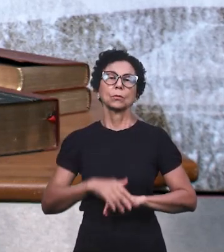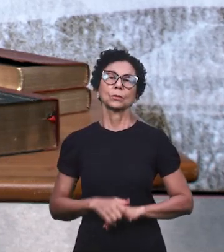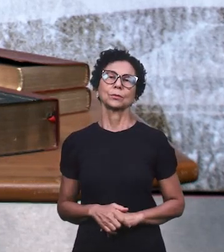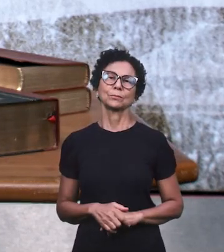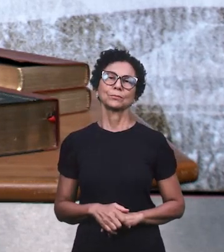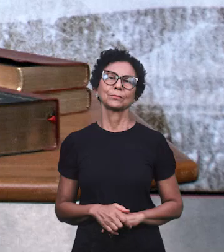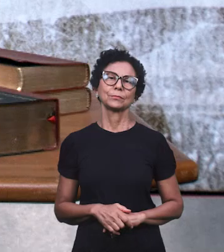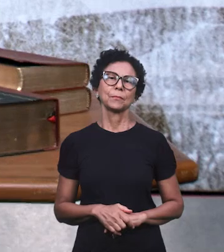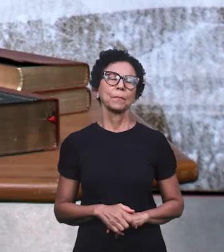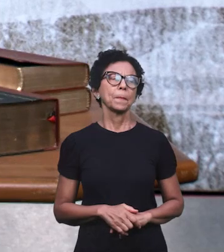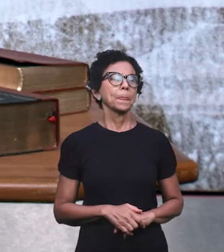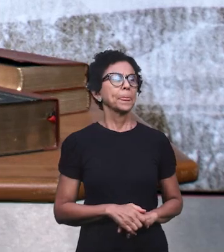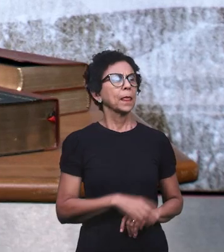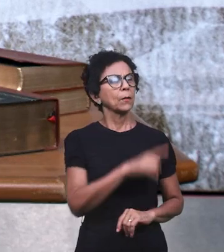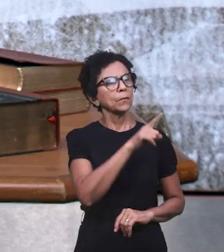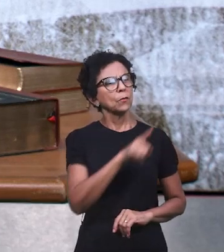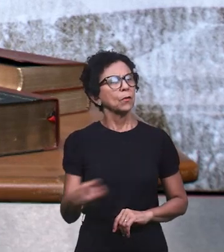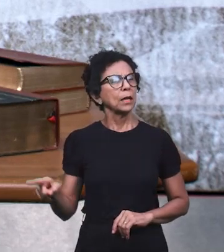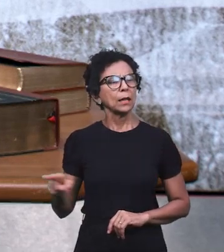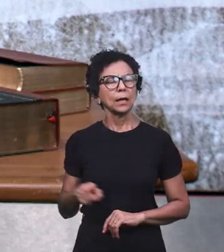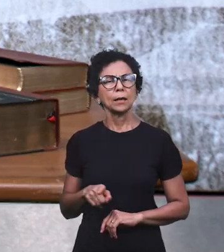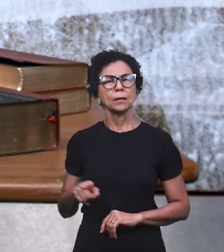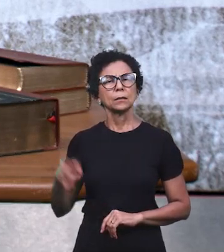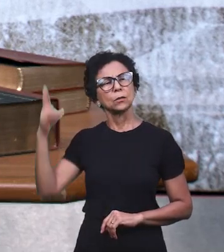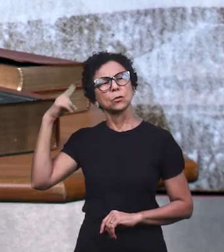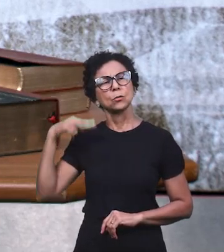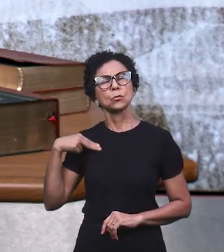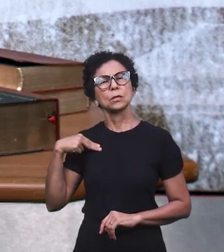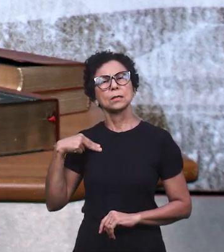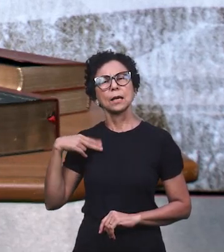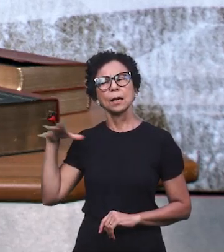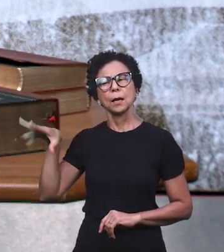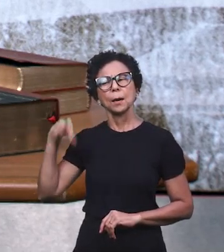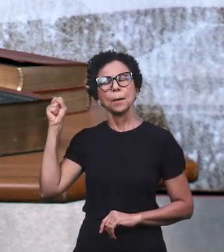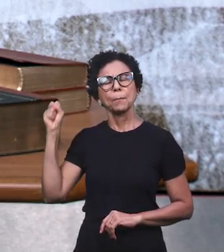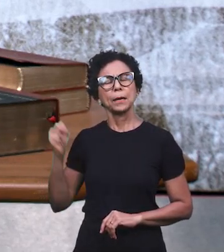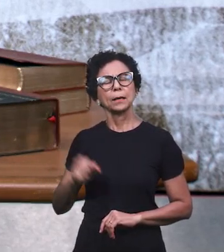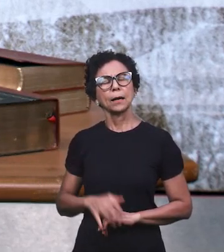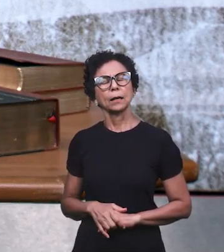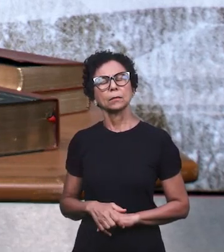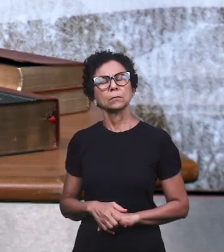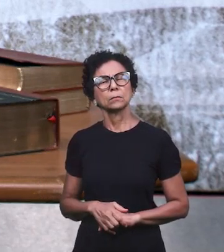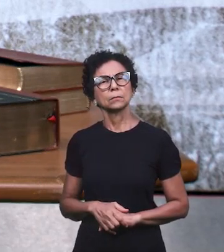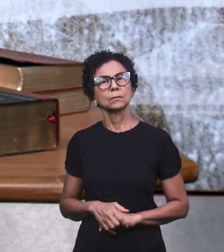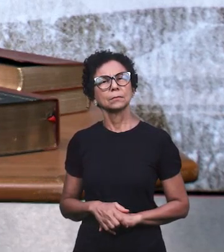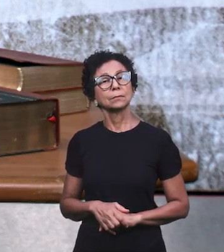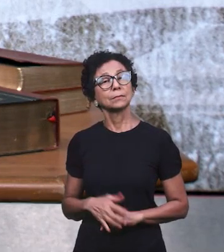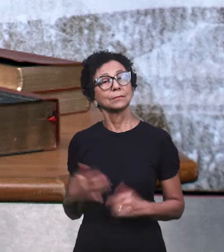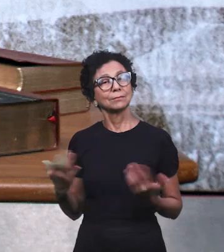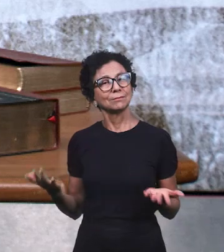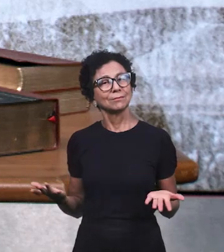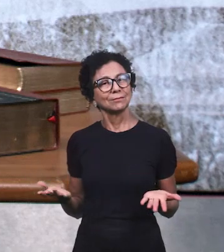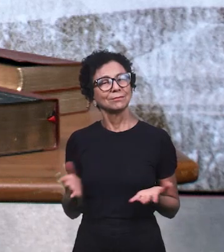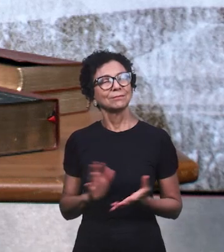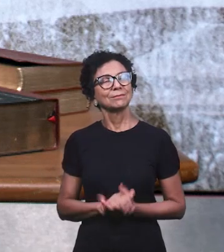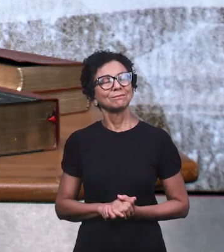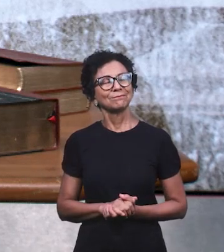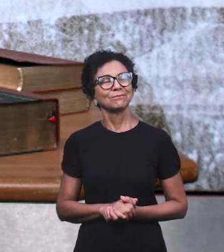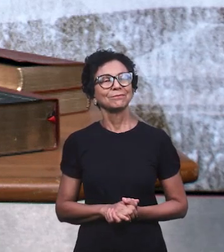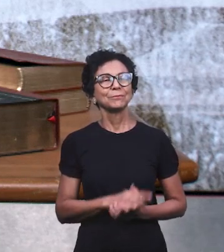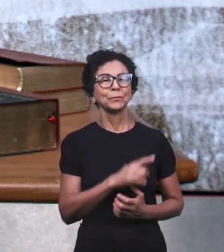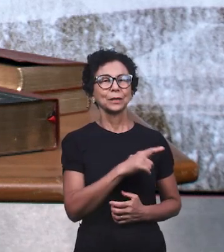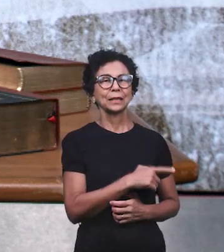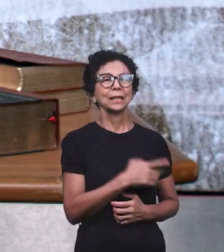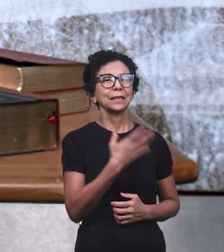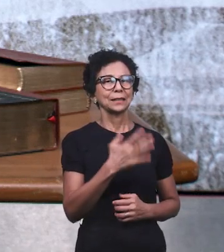buscar José da prisão para que se apresentasse diante de Faraó com o propósito de quê? De que ele, cheio do Espírito de